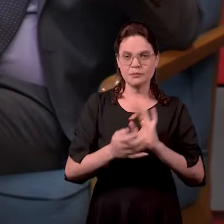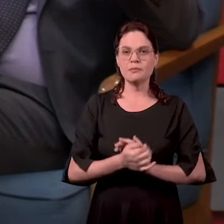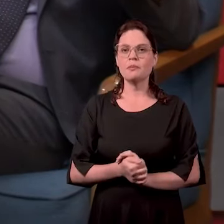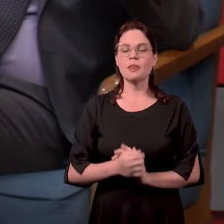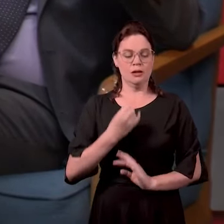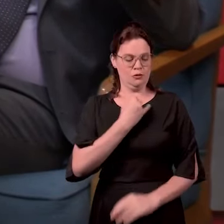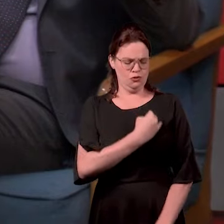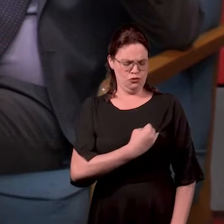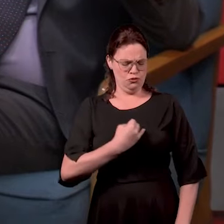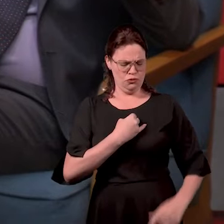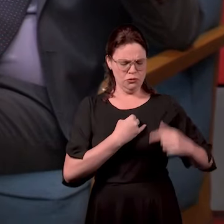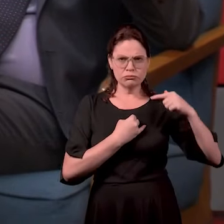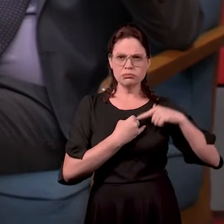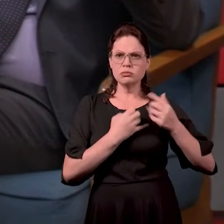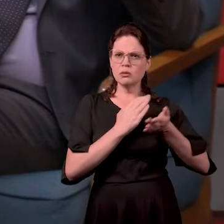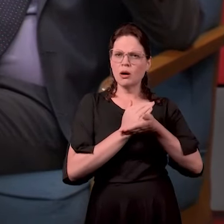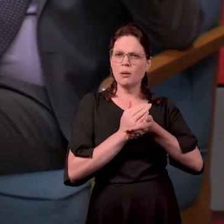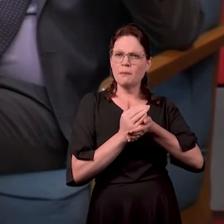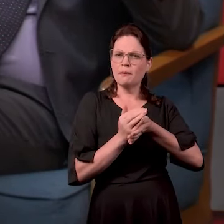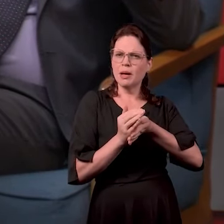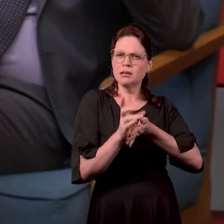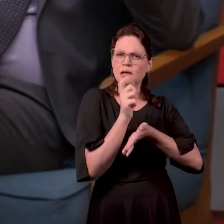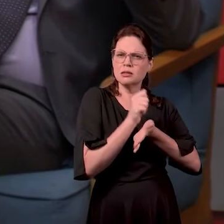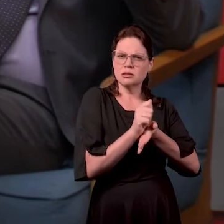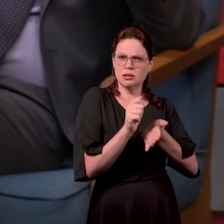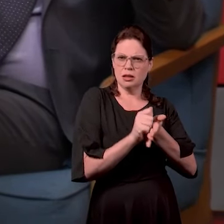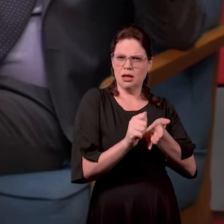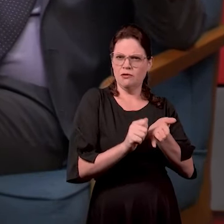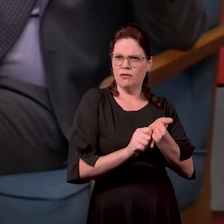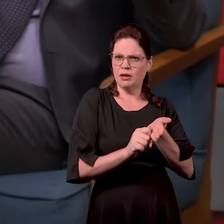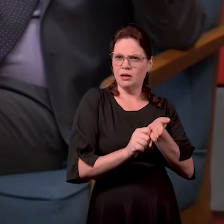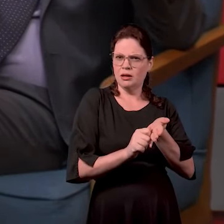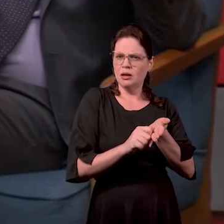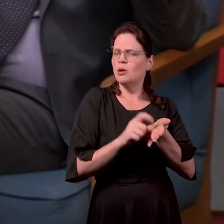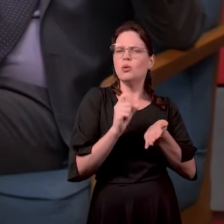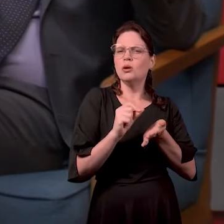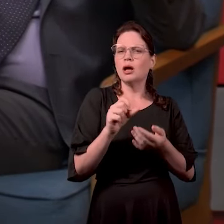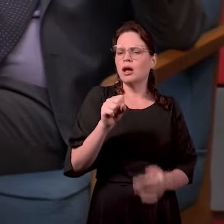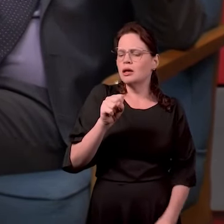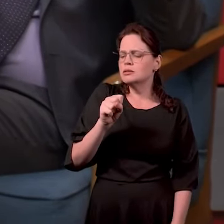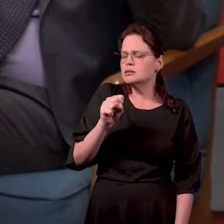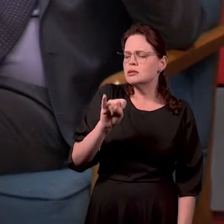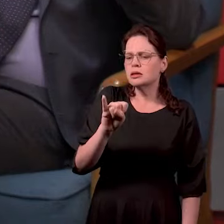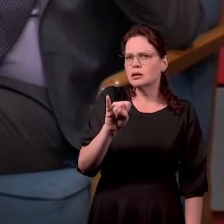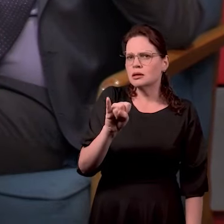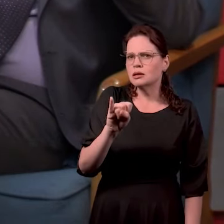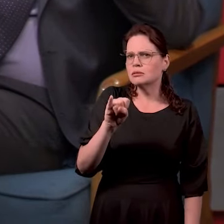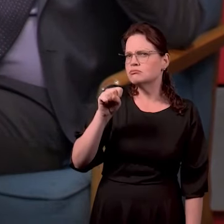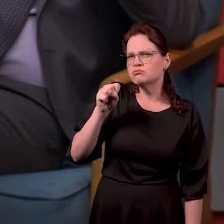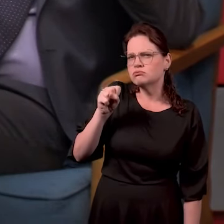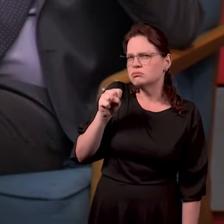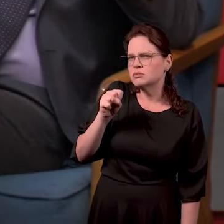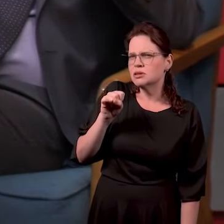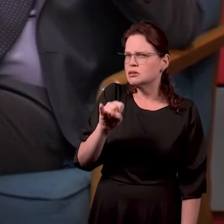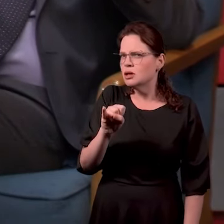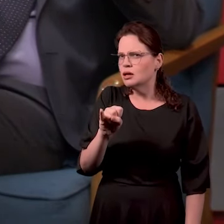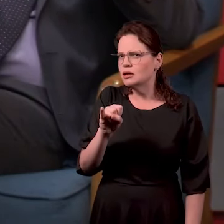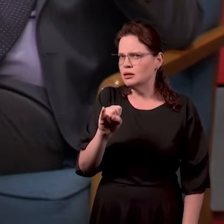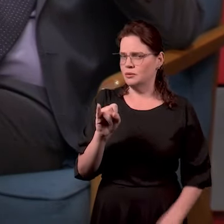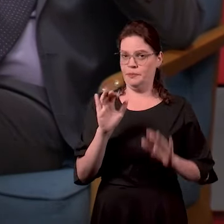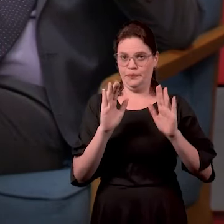João começa a colocar ali uma condição. Então você já começa